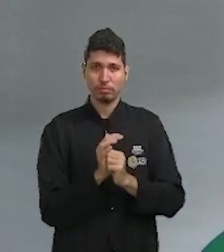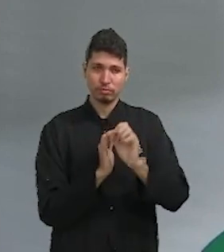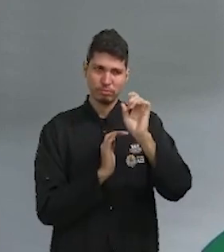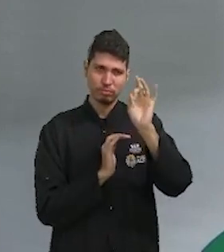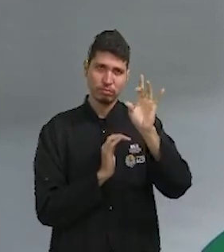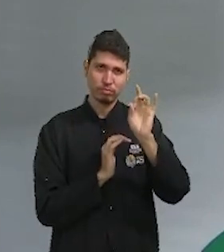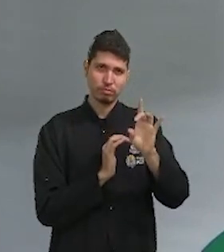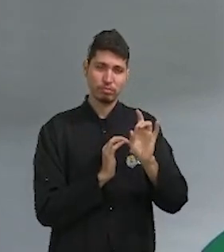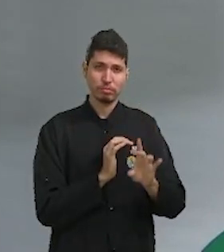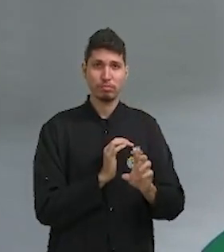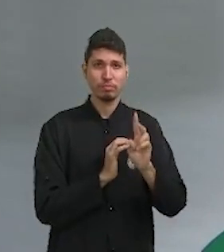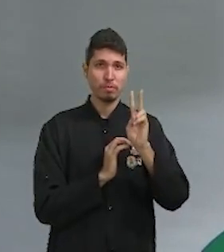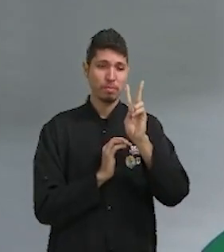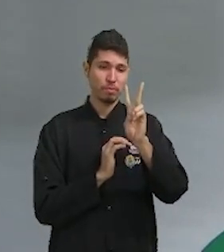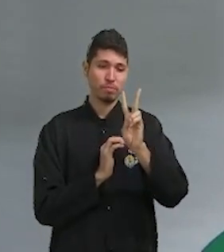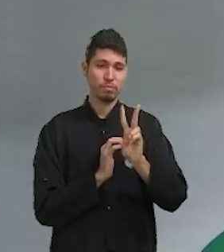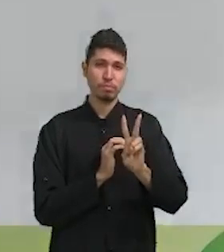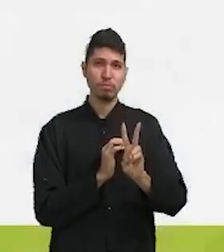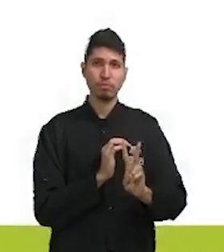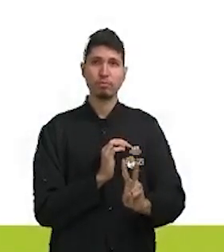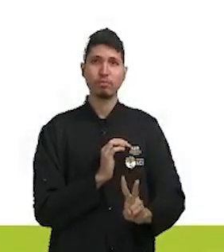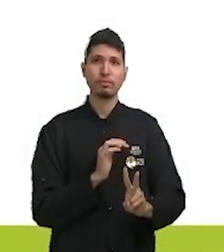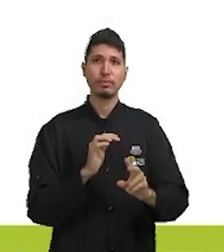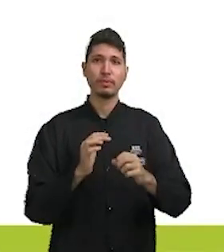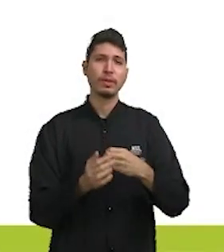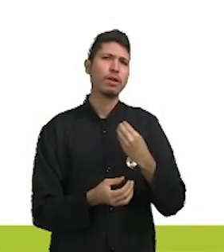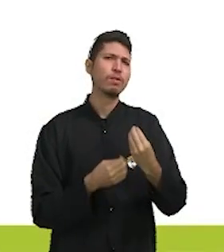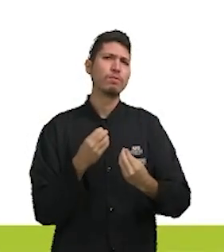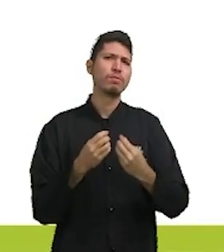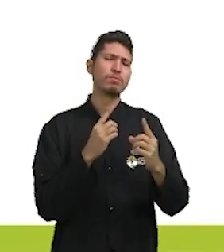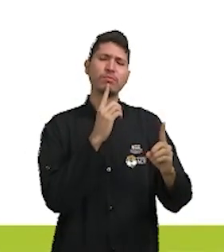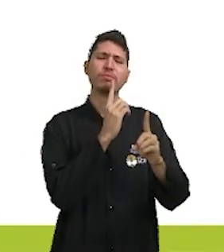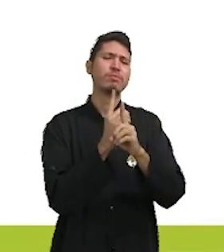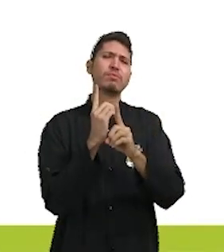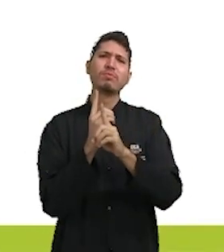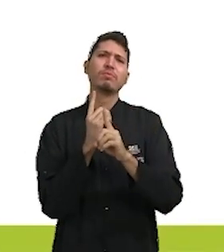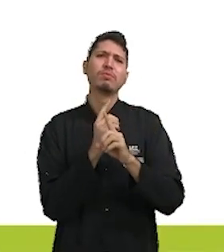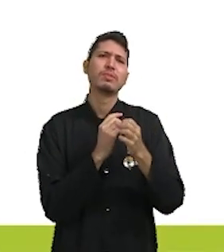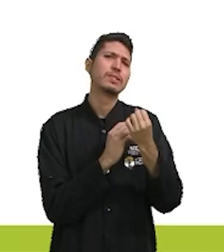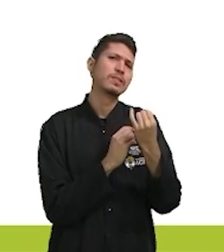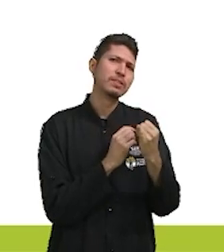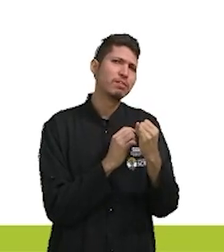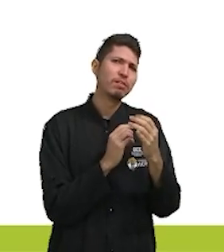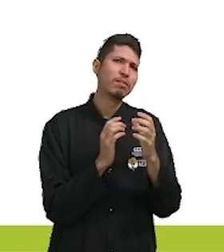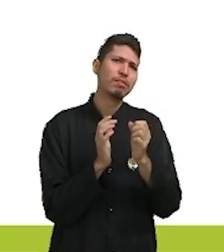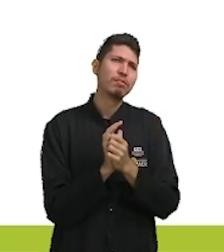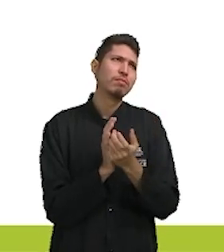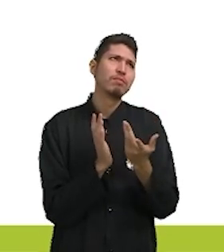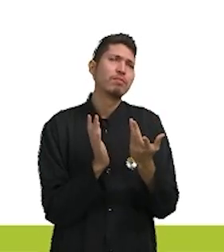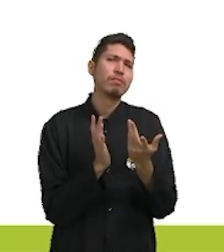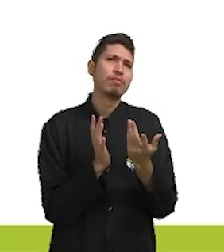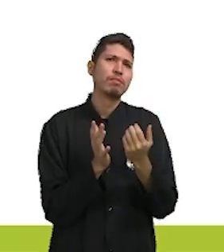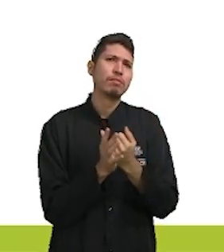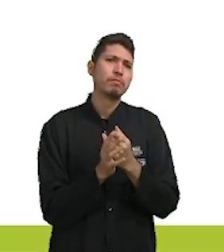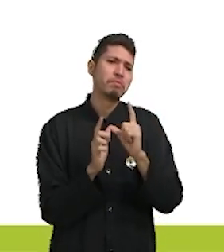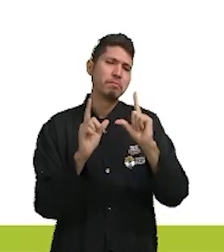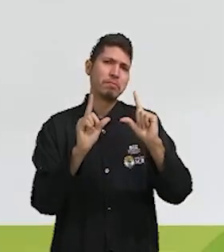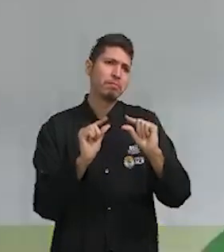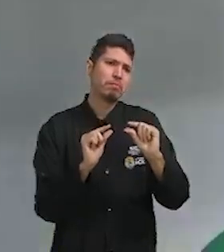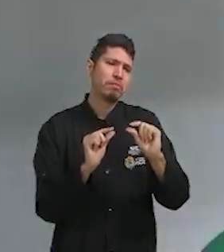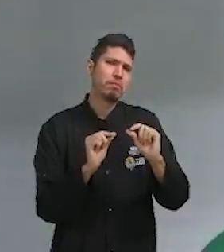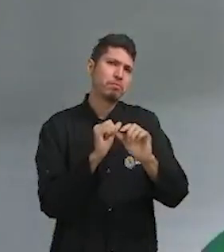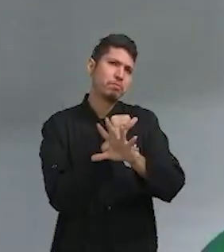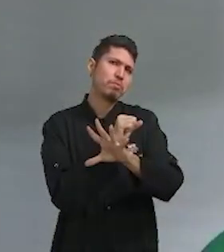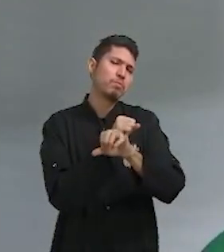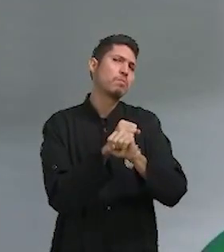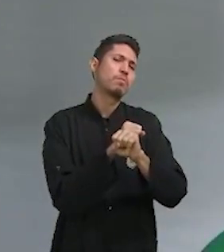volts. Aí, como é que eu vou identificar se esse potencial está me dando redução ou